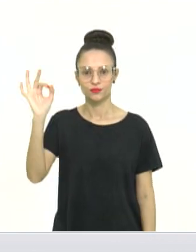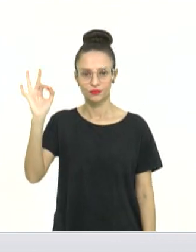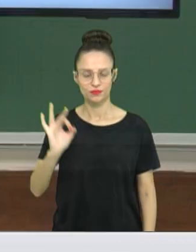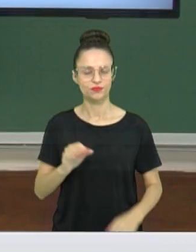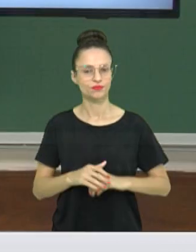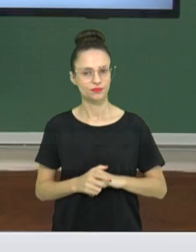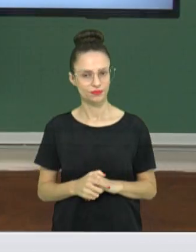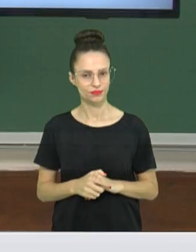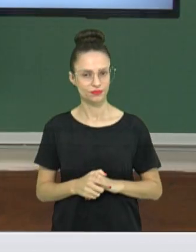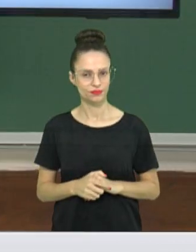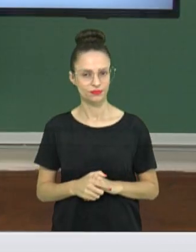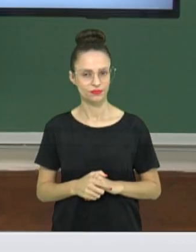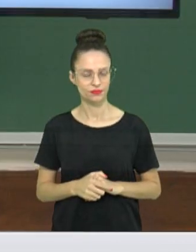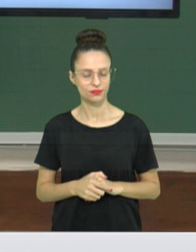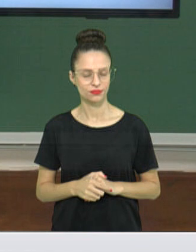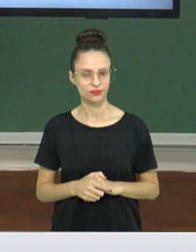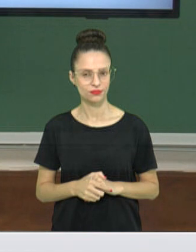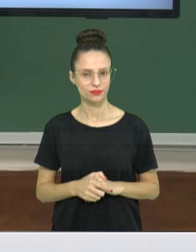2,6%.